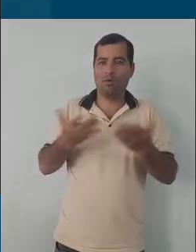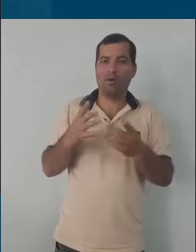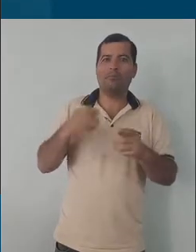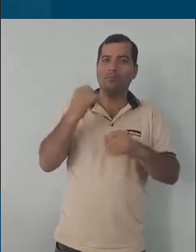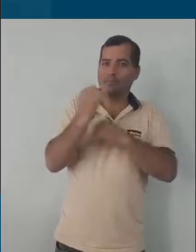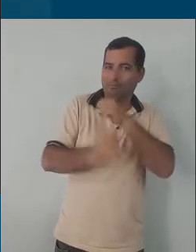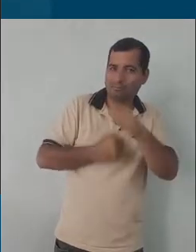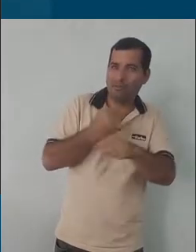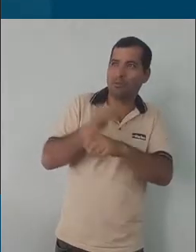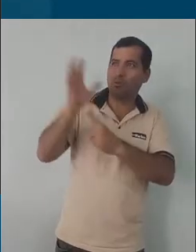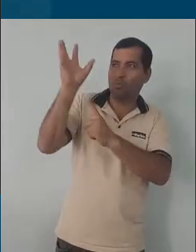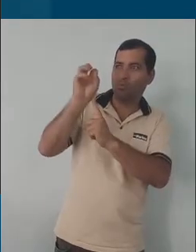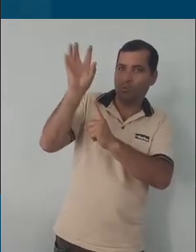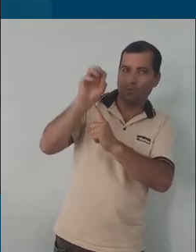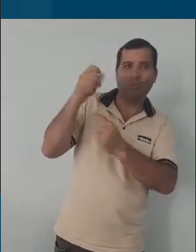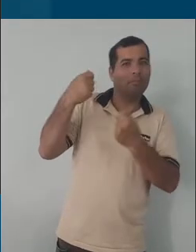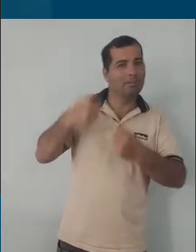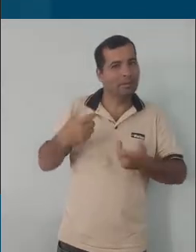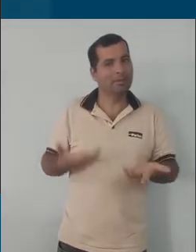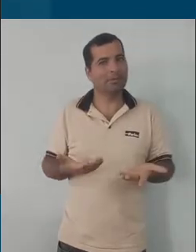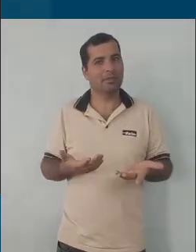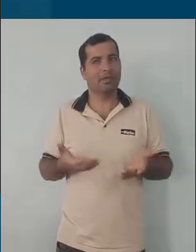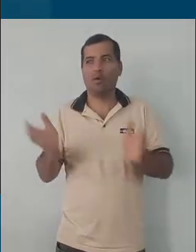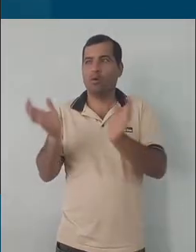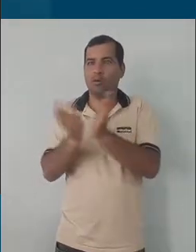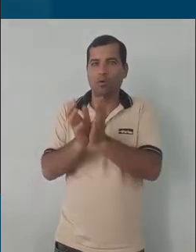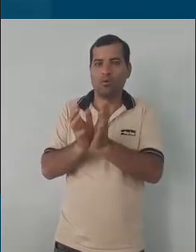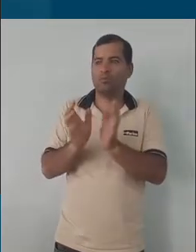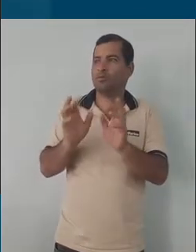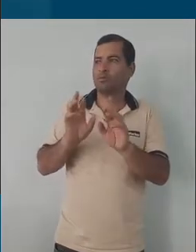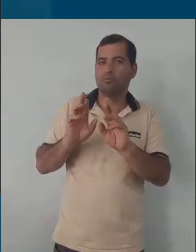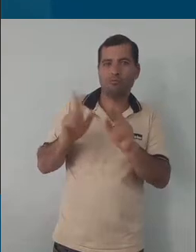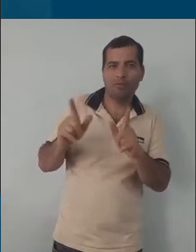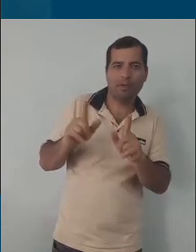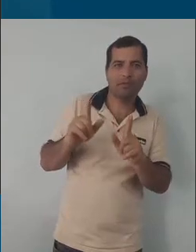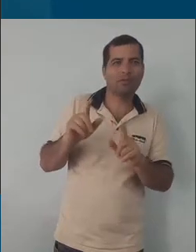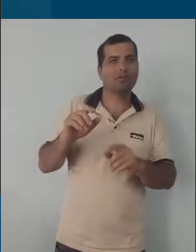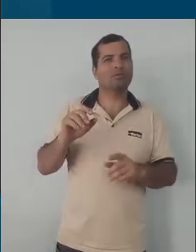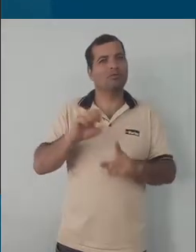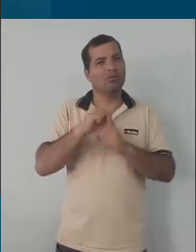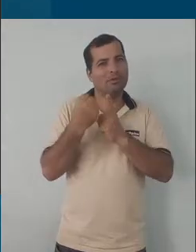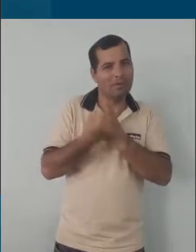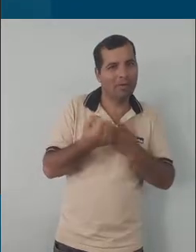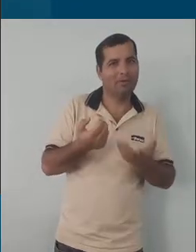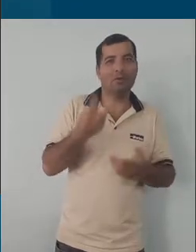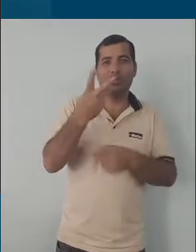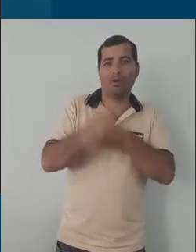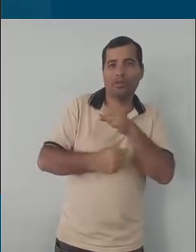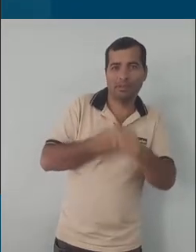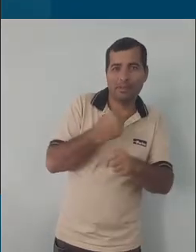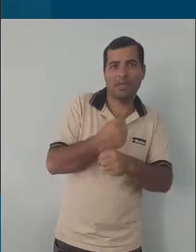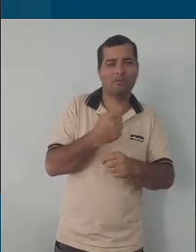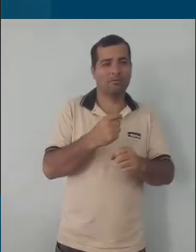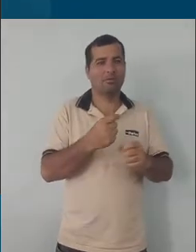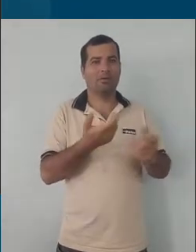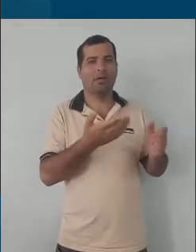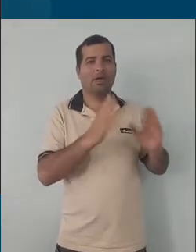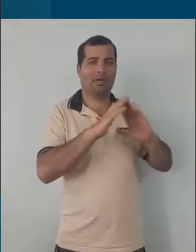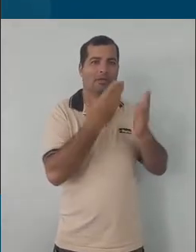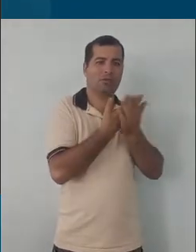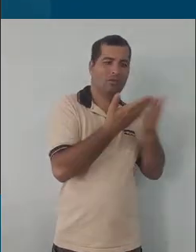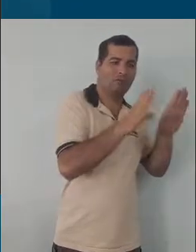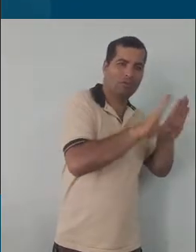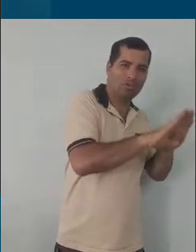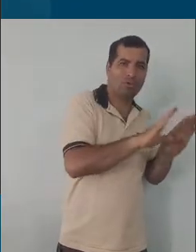sociais. Quer dizer, esse período de quase 2 anos de isolamento tem repercussões. Então, muitos